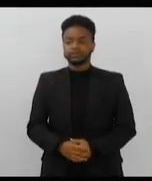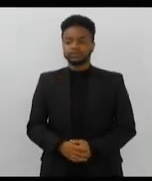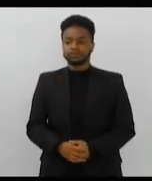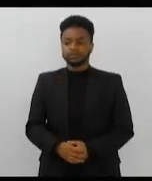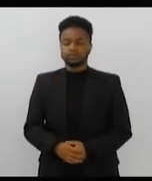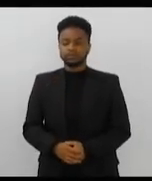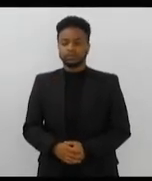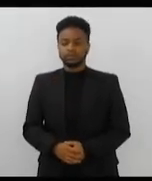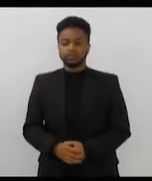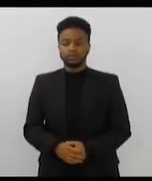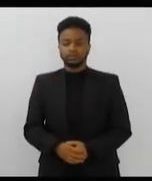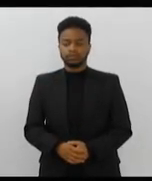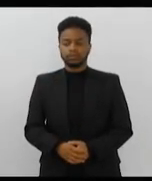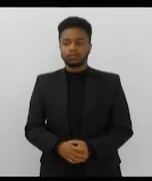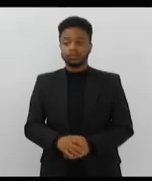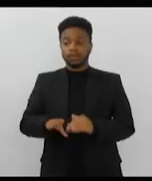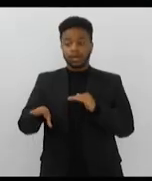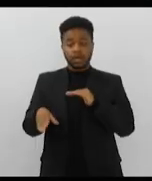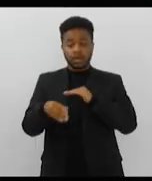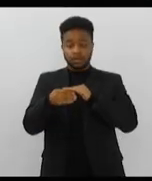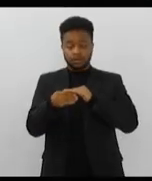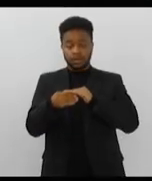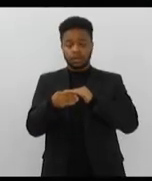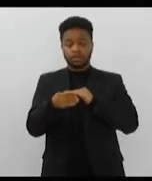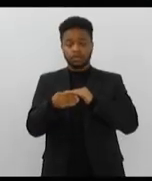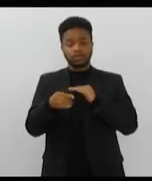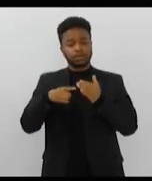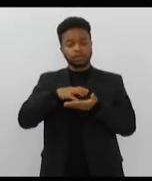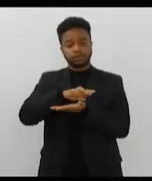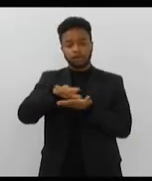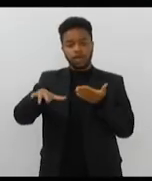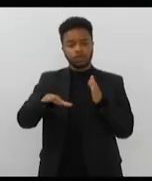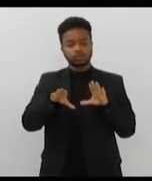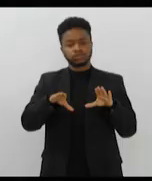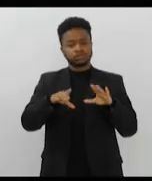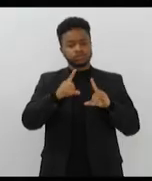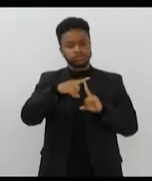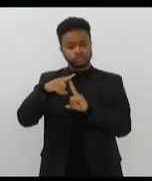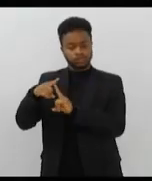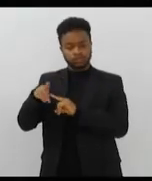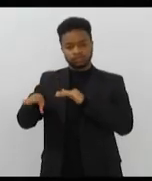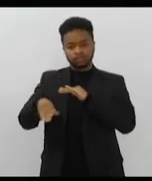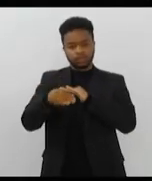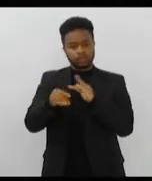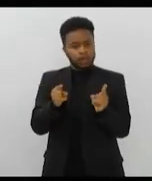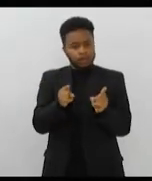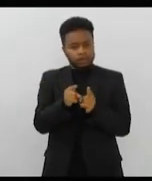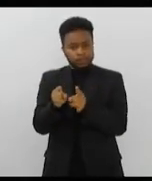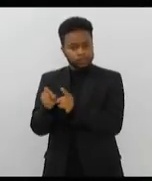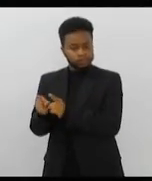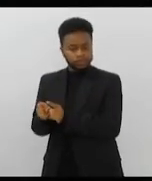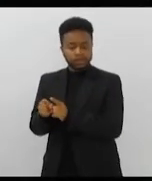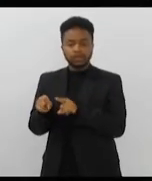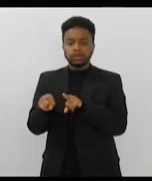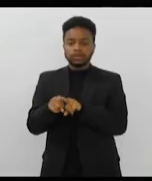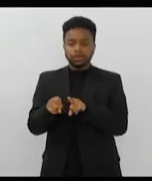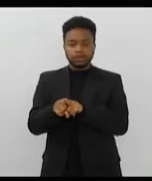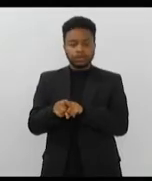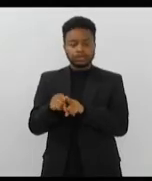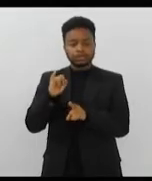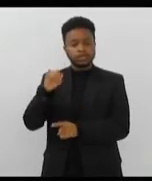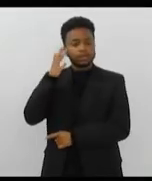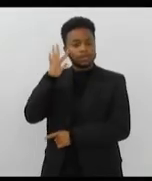que é uma emenda, um conjunto de emendas muito curtinho, senhor presidente, ainda mais se você